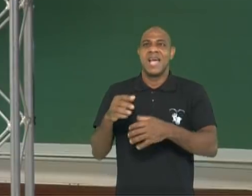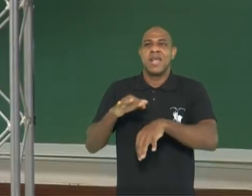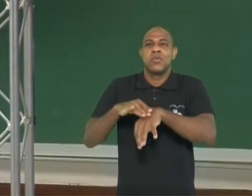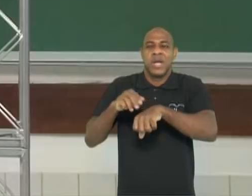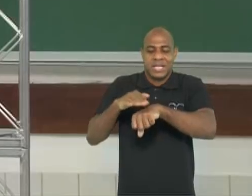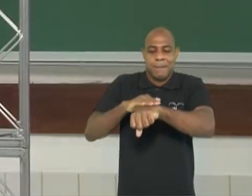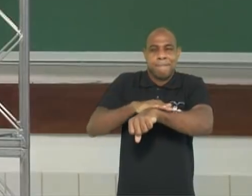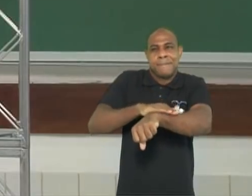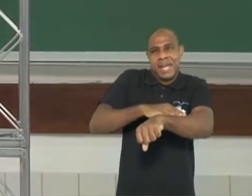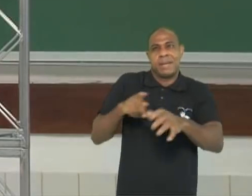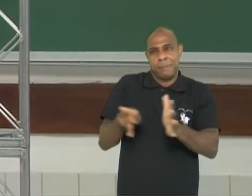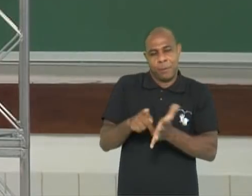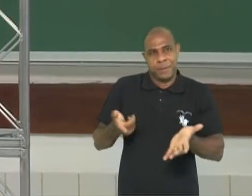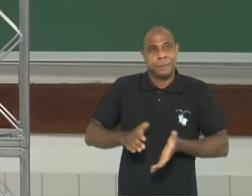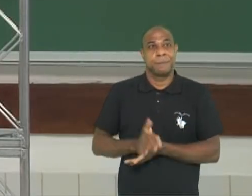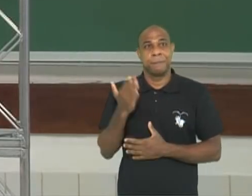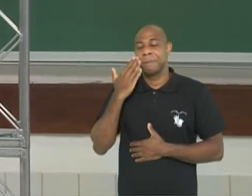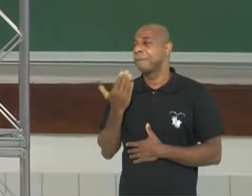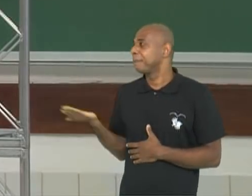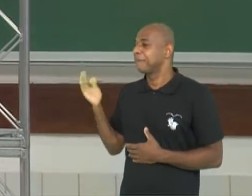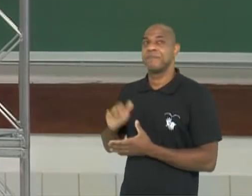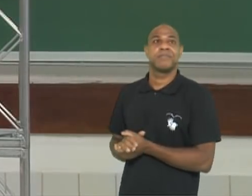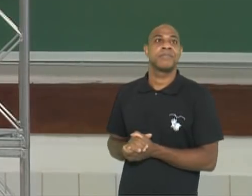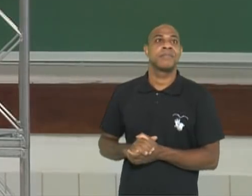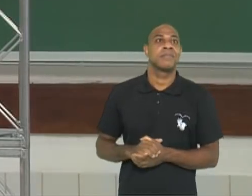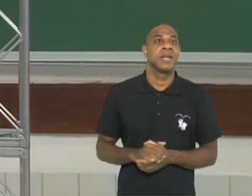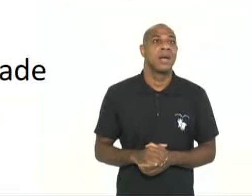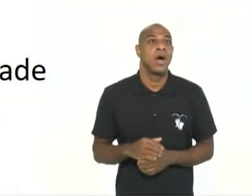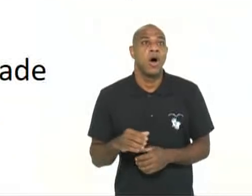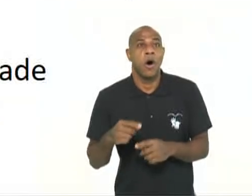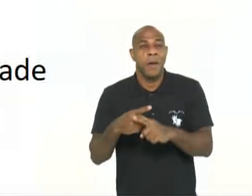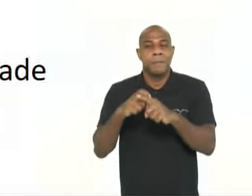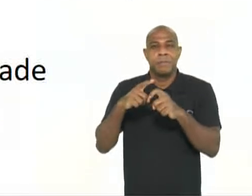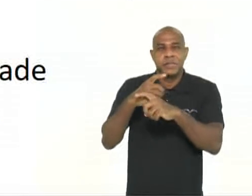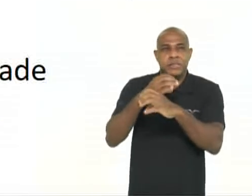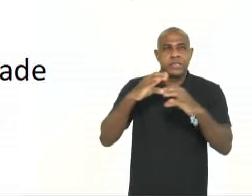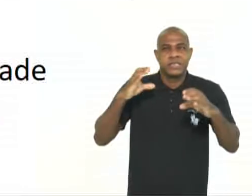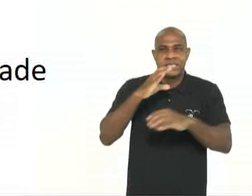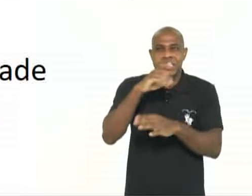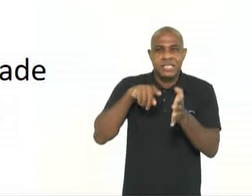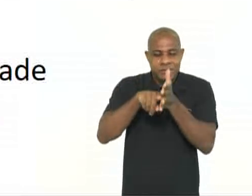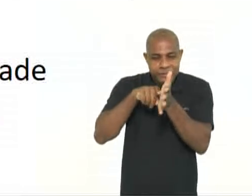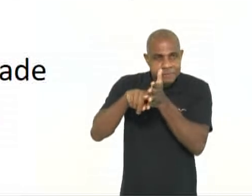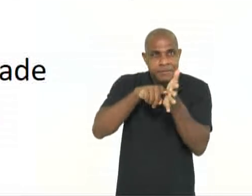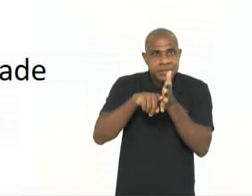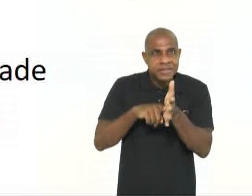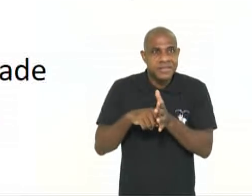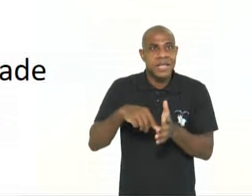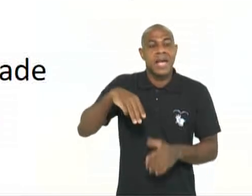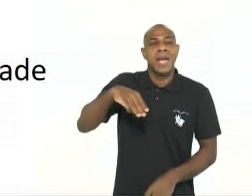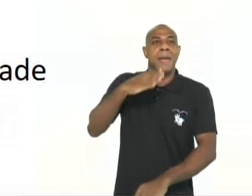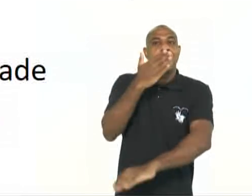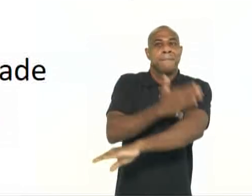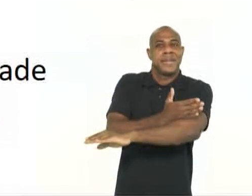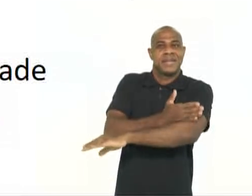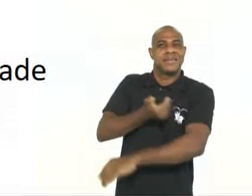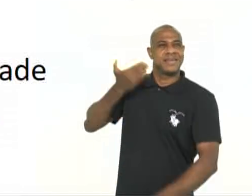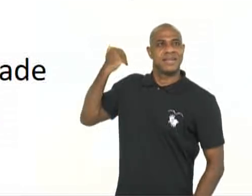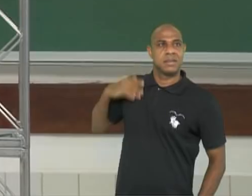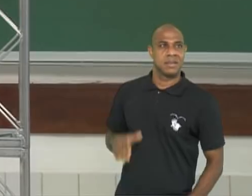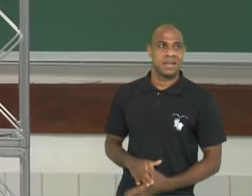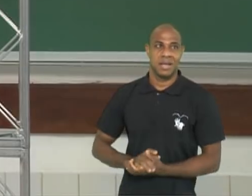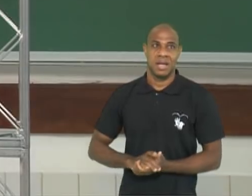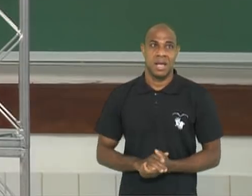ok? Continuando aqui, ciência medieval, olha só. Os primeiros relógios mecânicos surgiram... nada foi produzido no